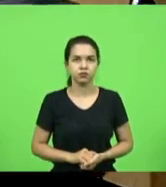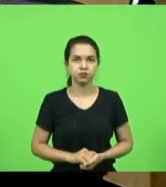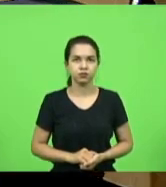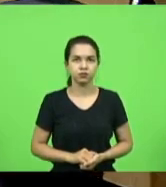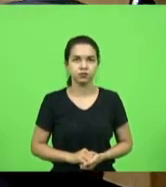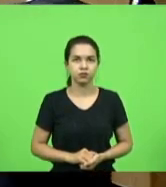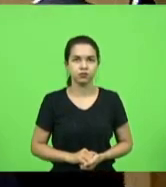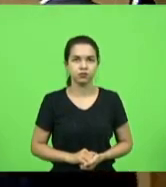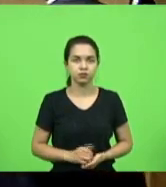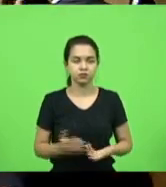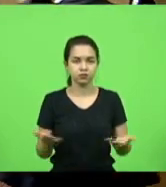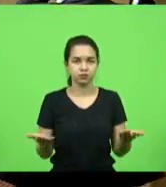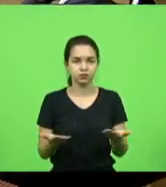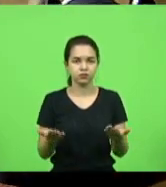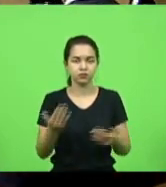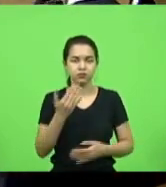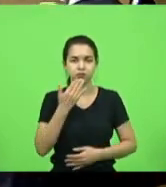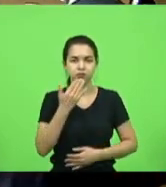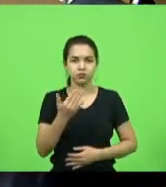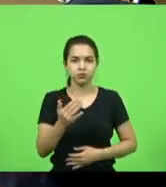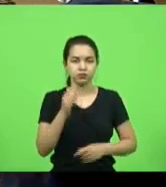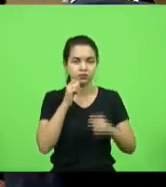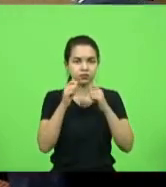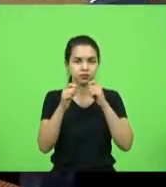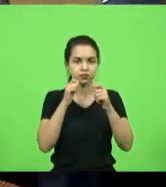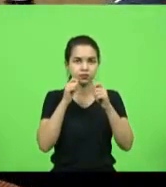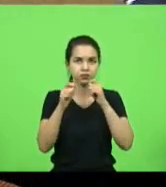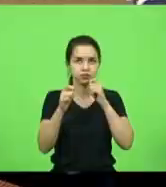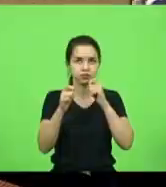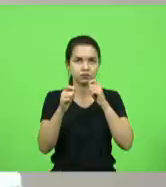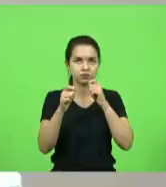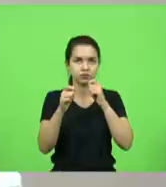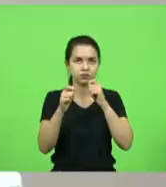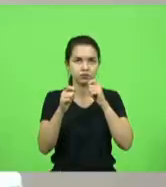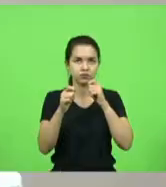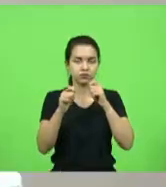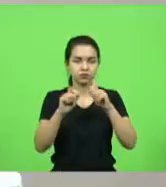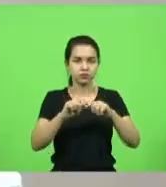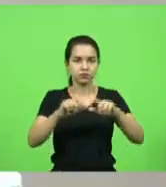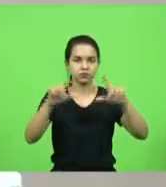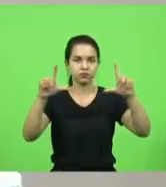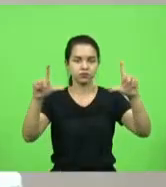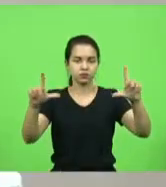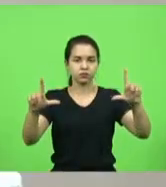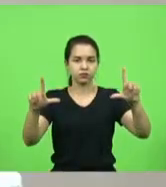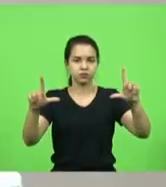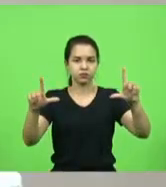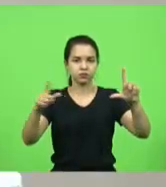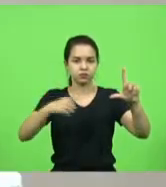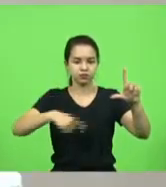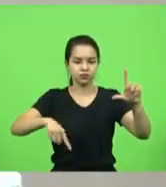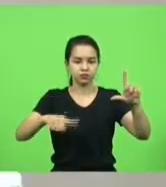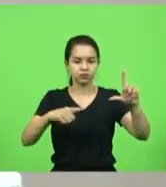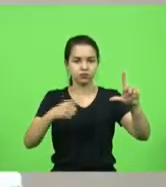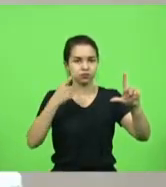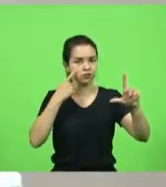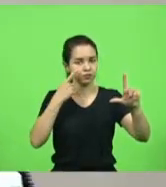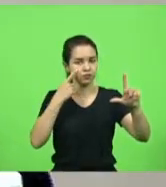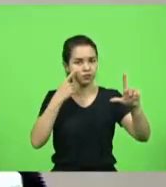Eu solicito a assessoria que abra o painel para que possamos fazer a verificação de